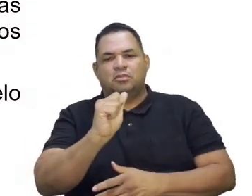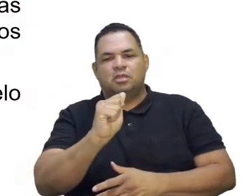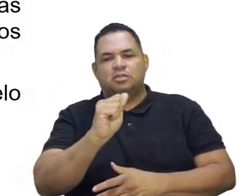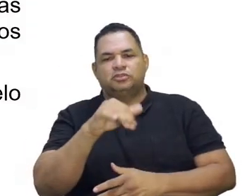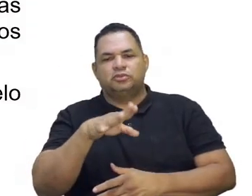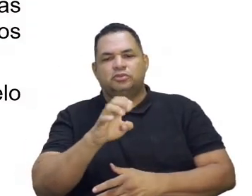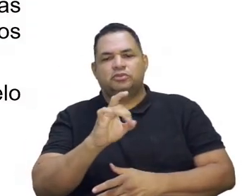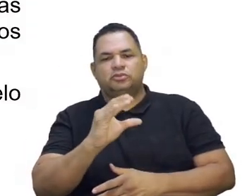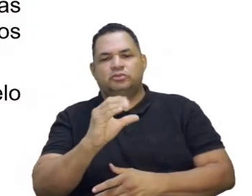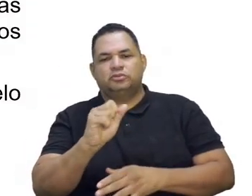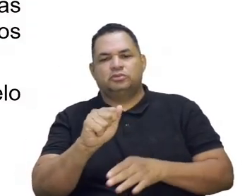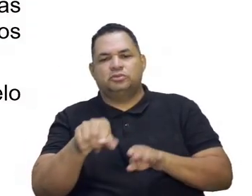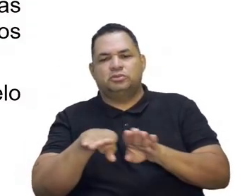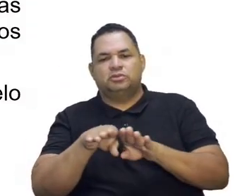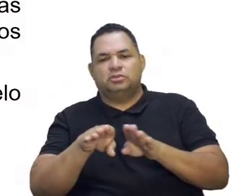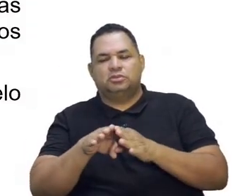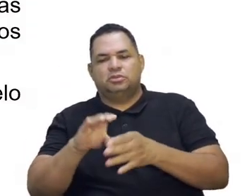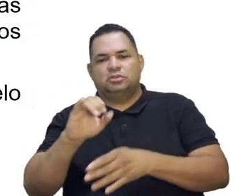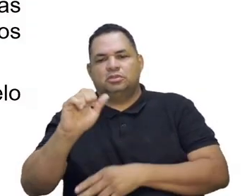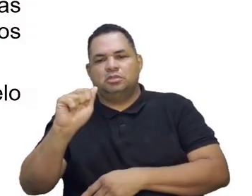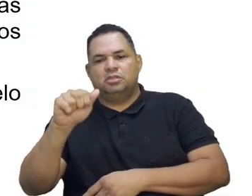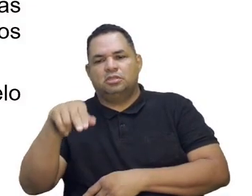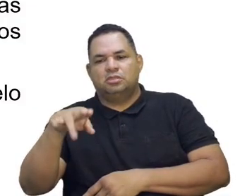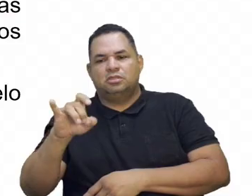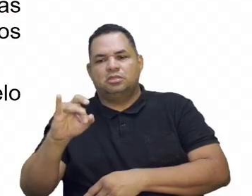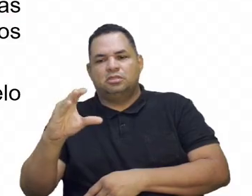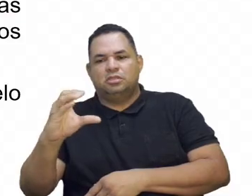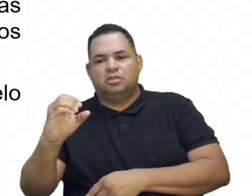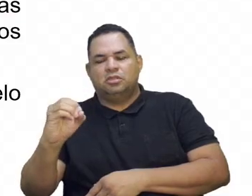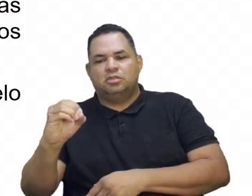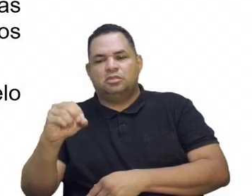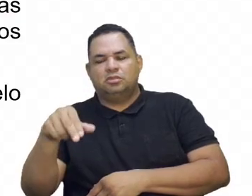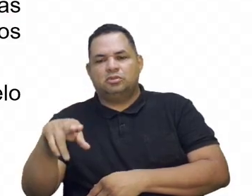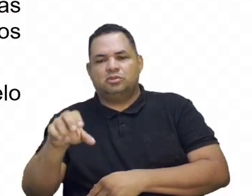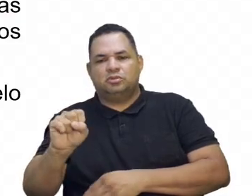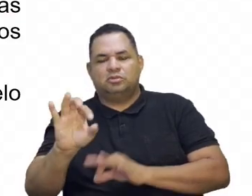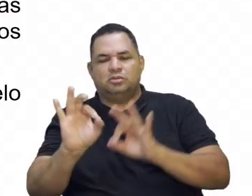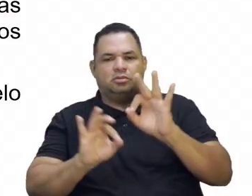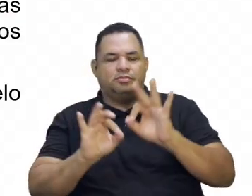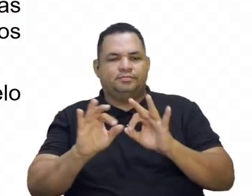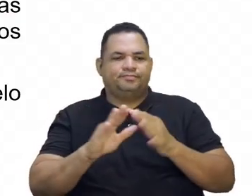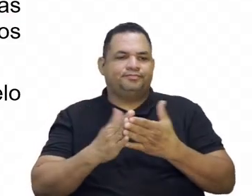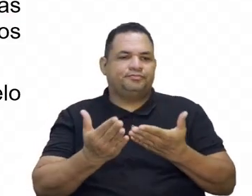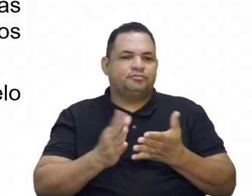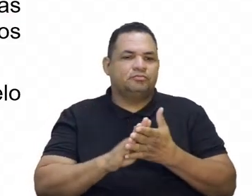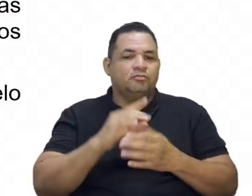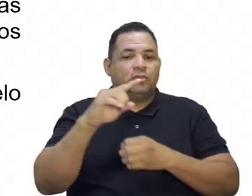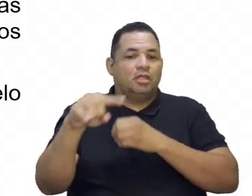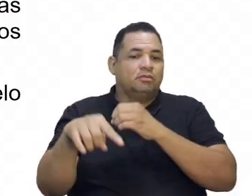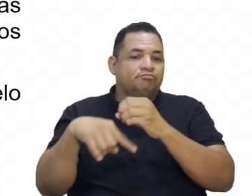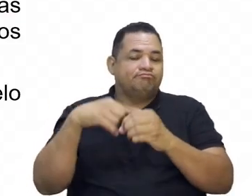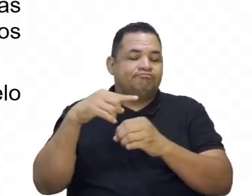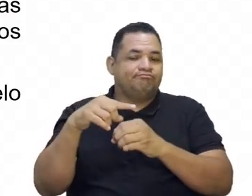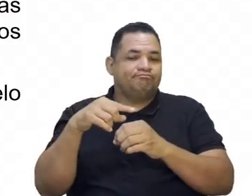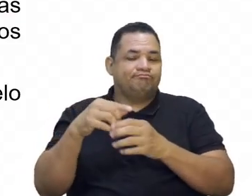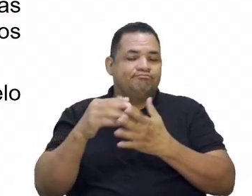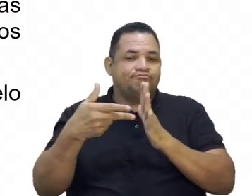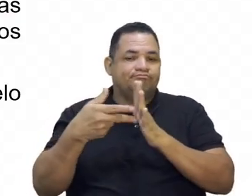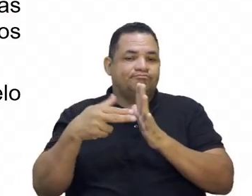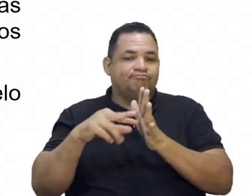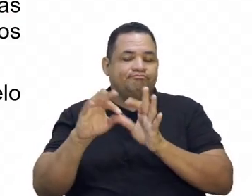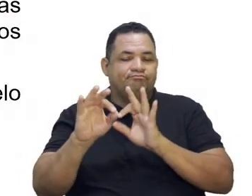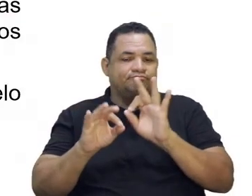de cátions e ânions. O que são os cátions e os ânions? São átomos